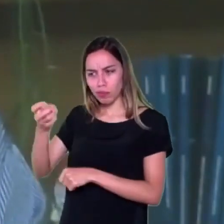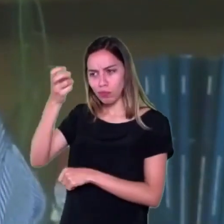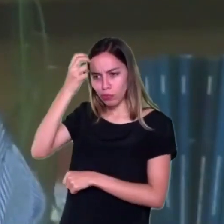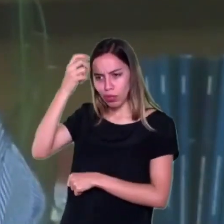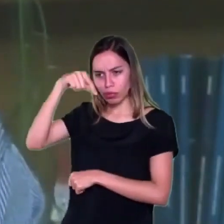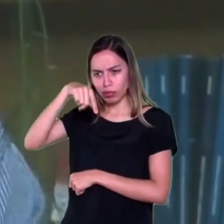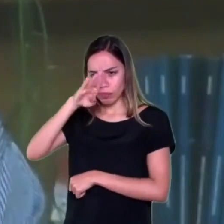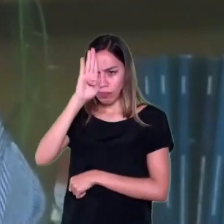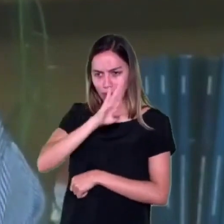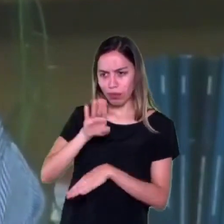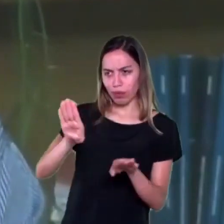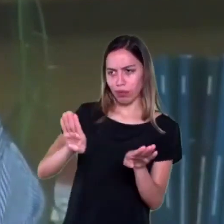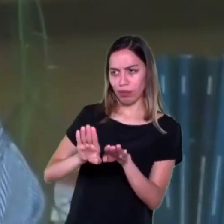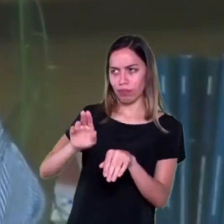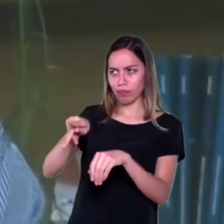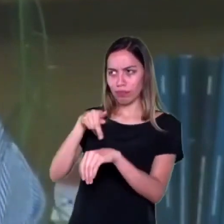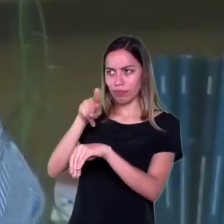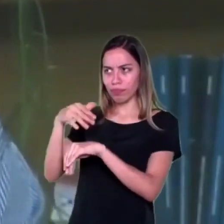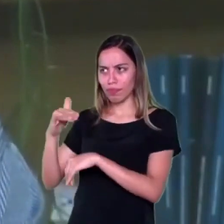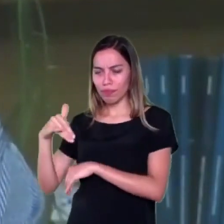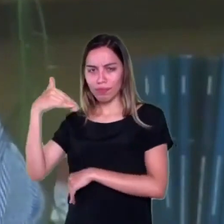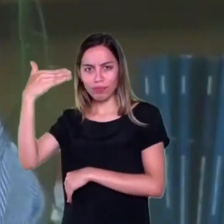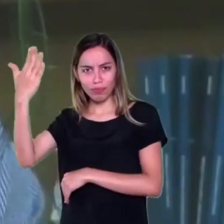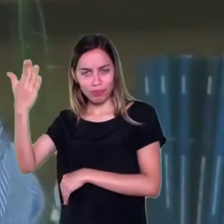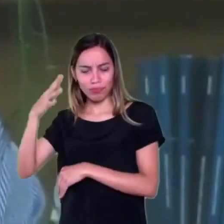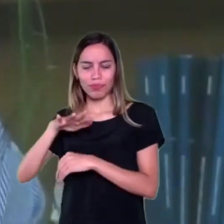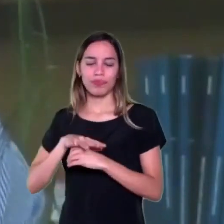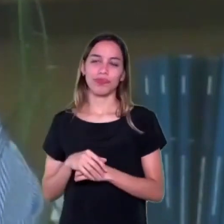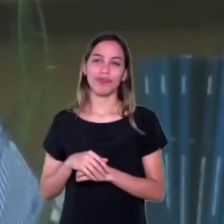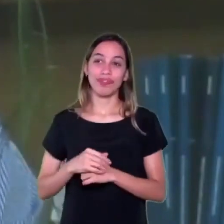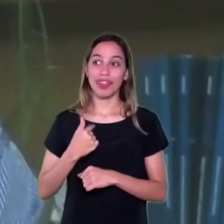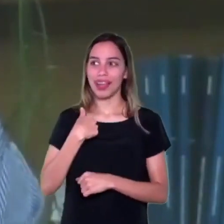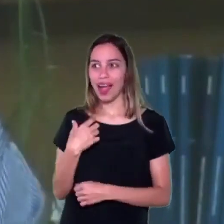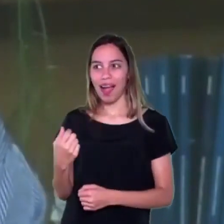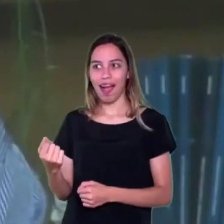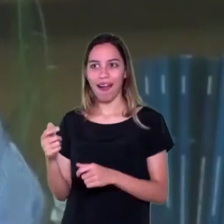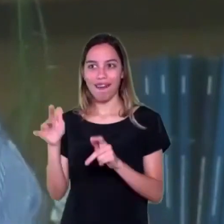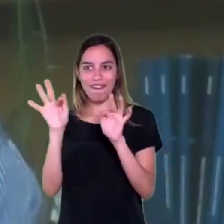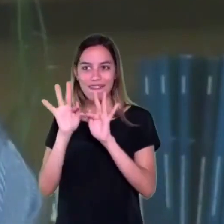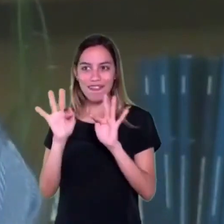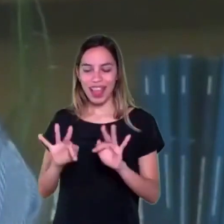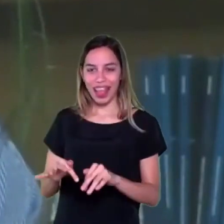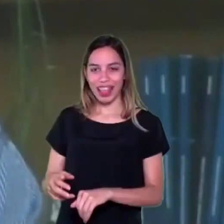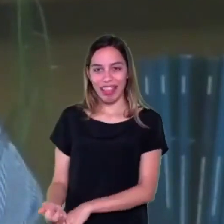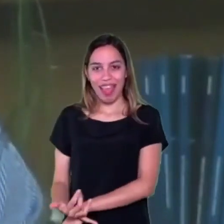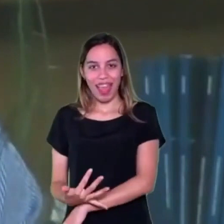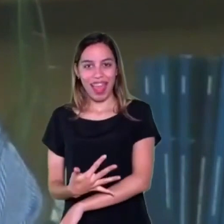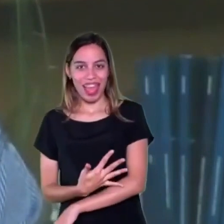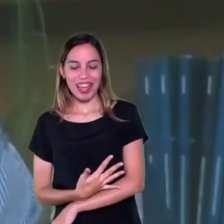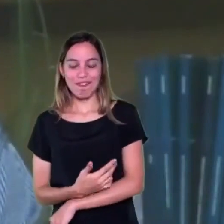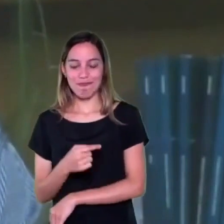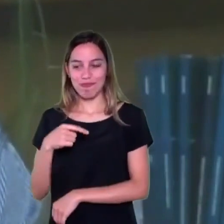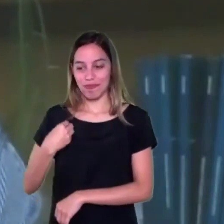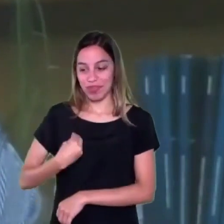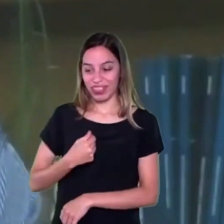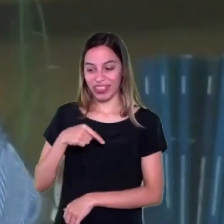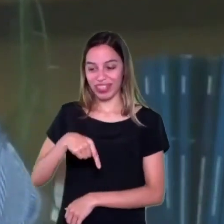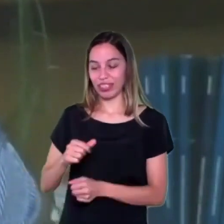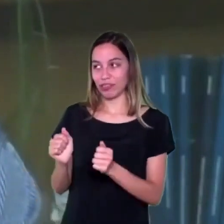barba. Silvio veste uma camisa listrada de azul e branco e está sentado em frente a uma estante com diversos